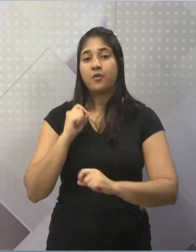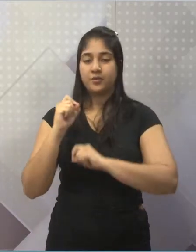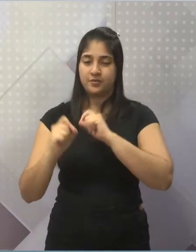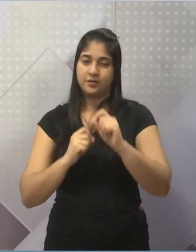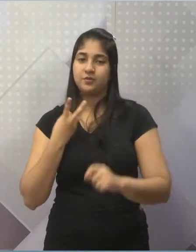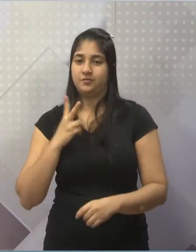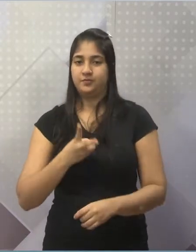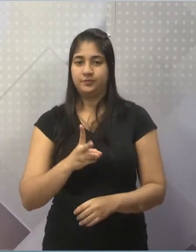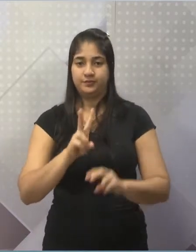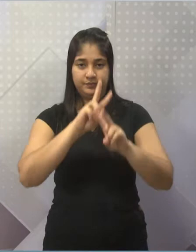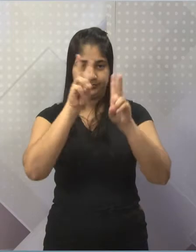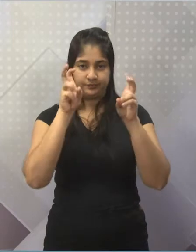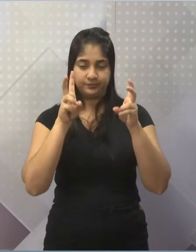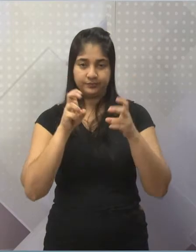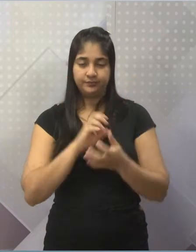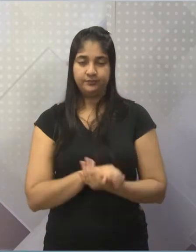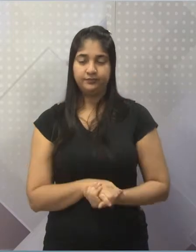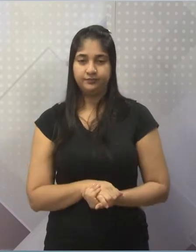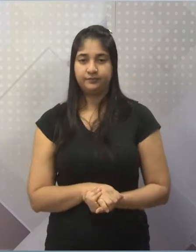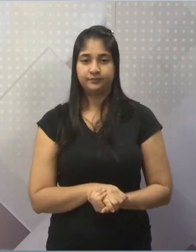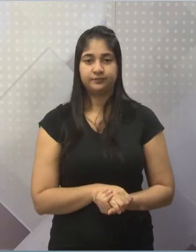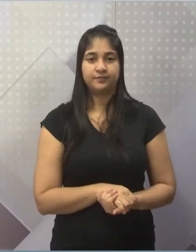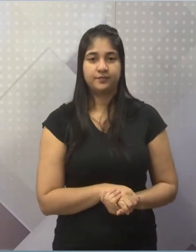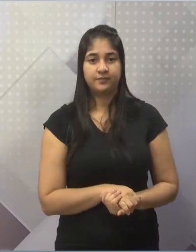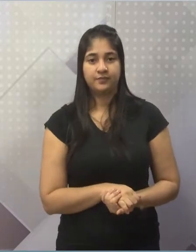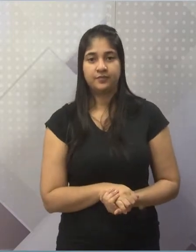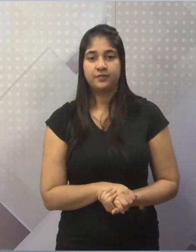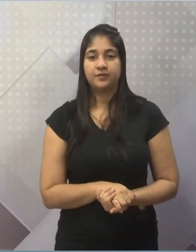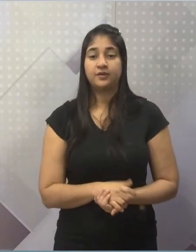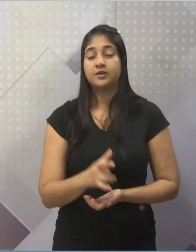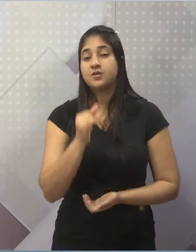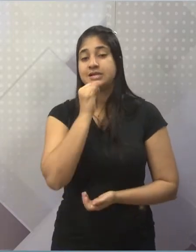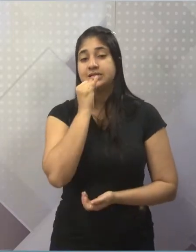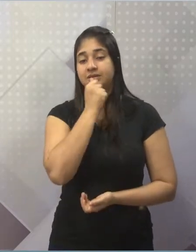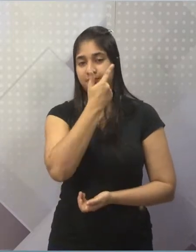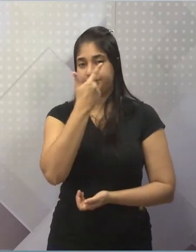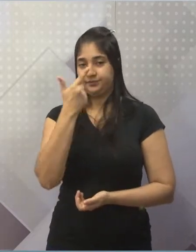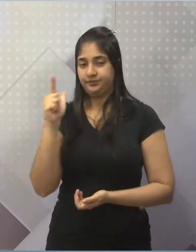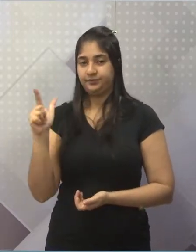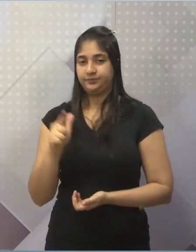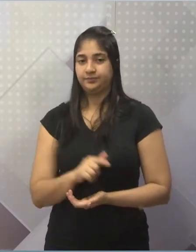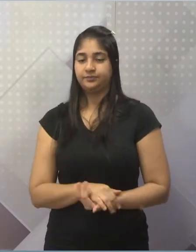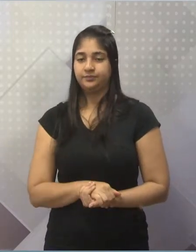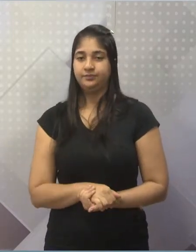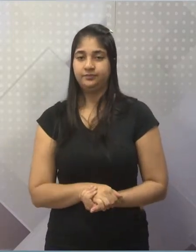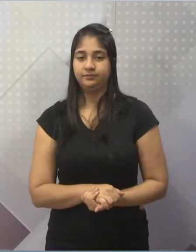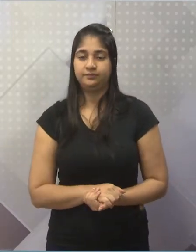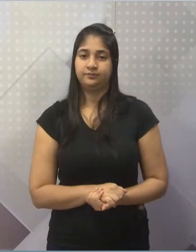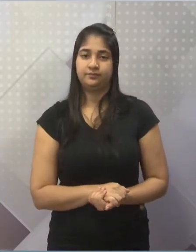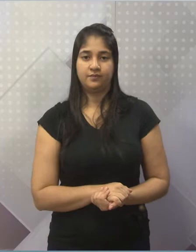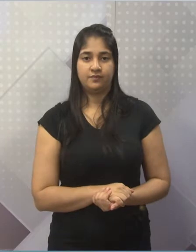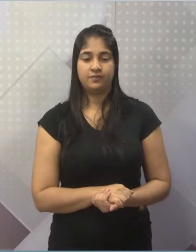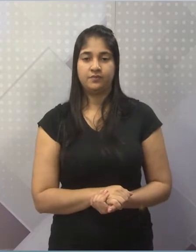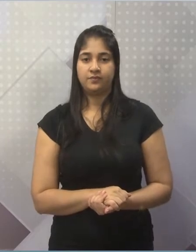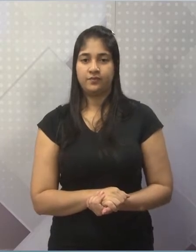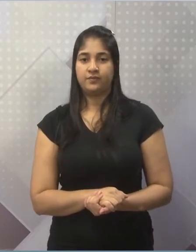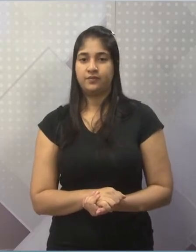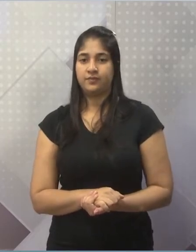mais adiante. Eu tenho aqui um outro exemplo que me